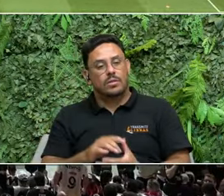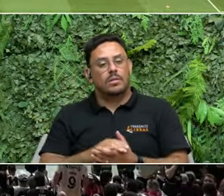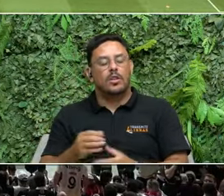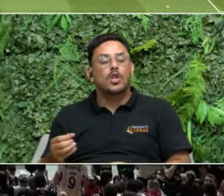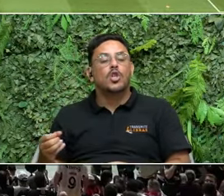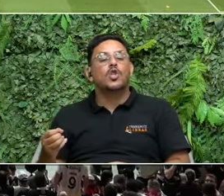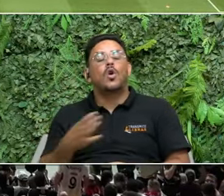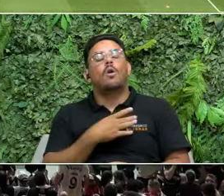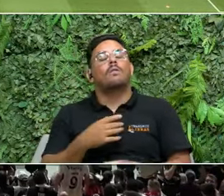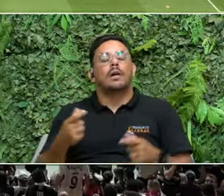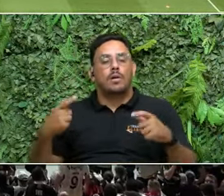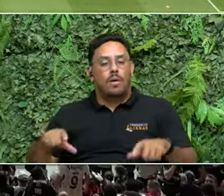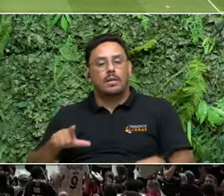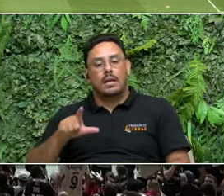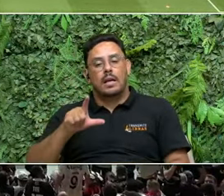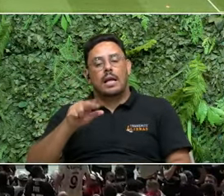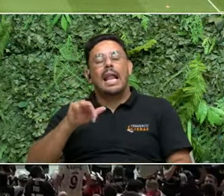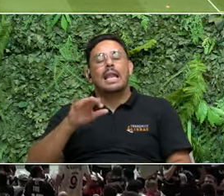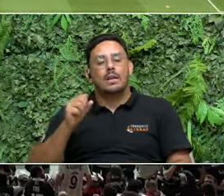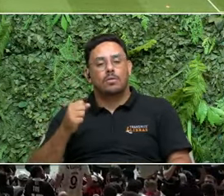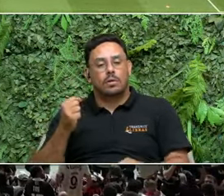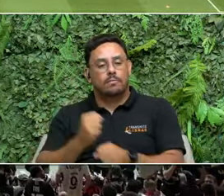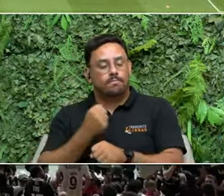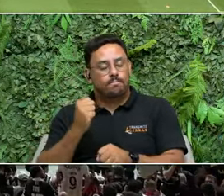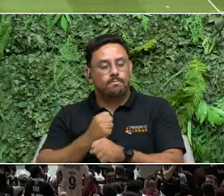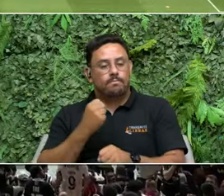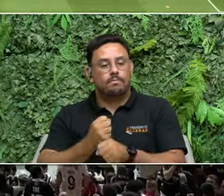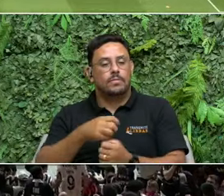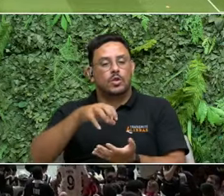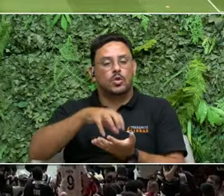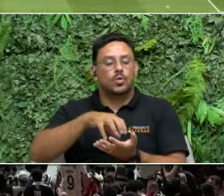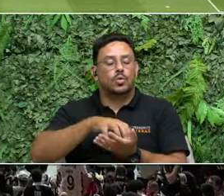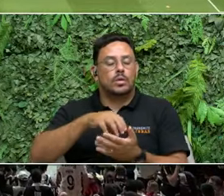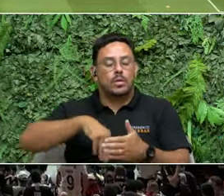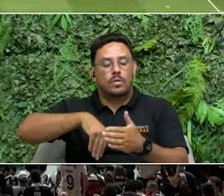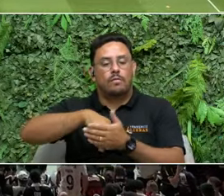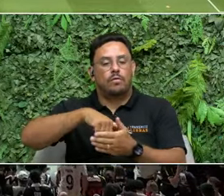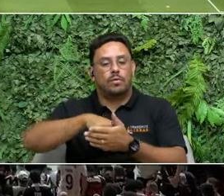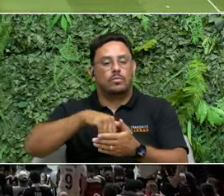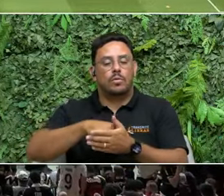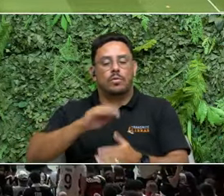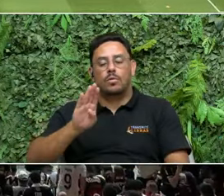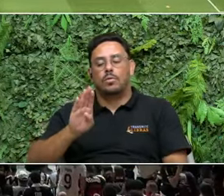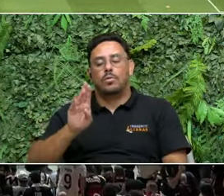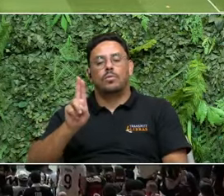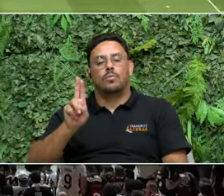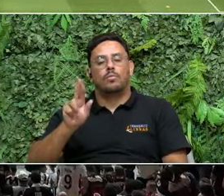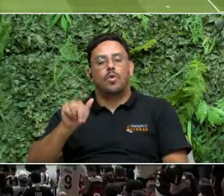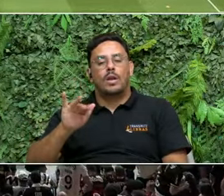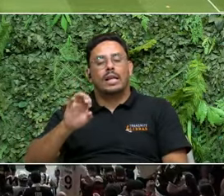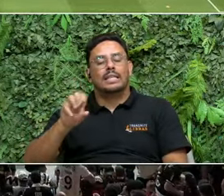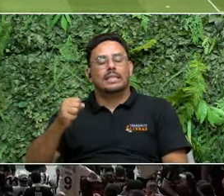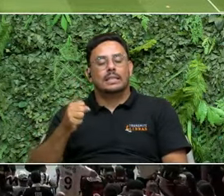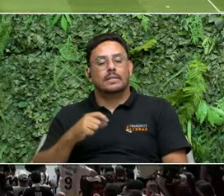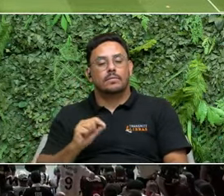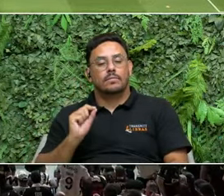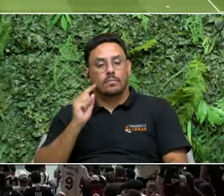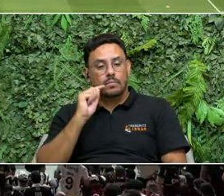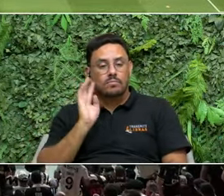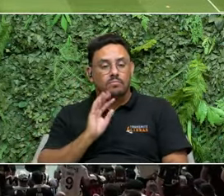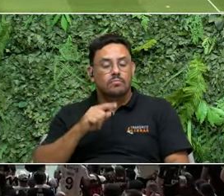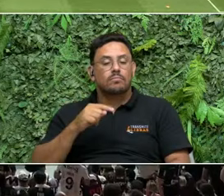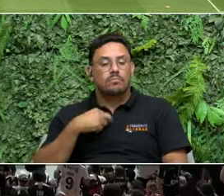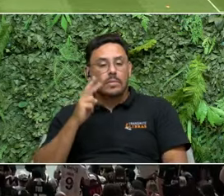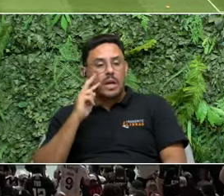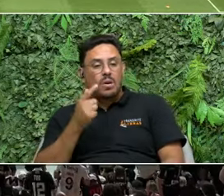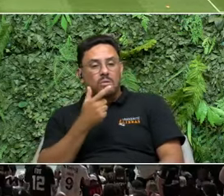quadra do Lincoln Lincoln tá construindo um centro de futebol completo ali no Buritis muito legal fui lá visitá-lo e eu